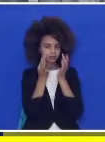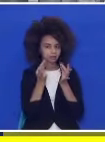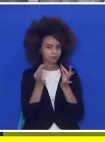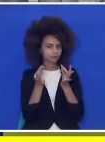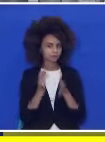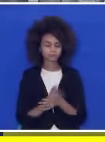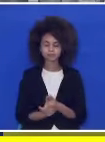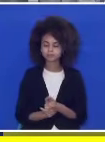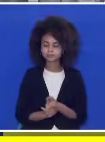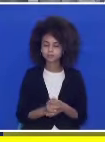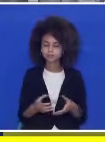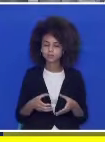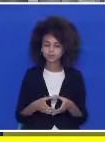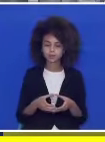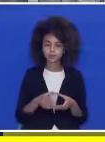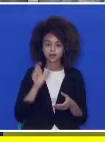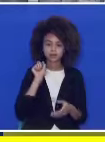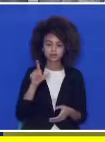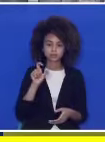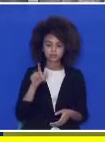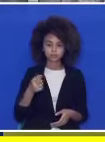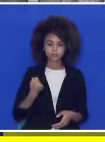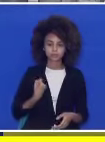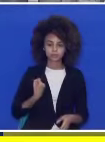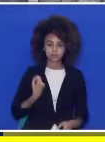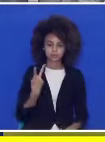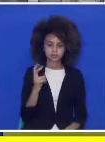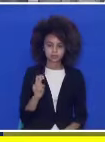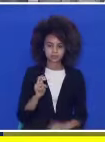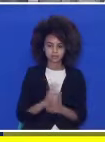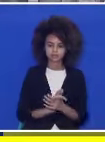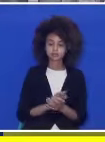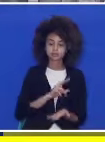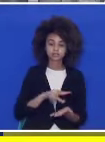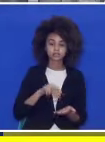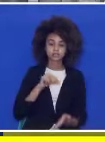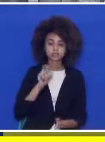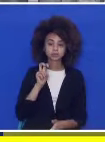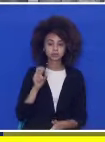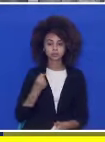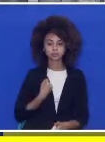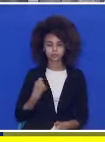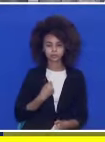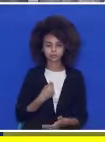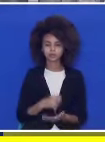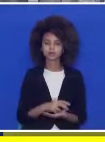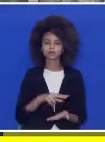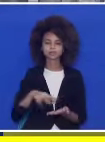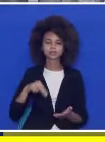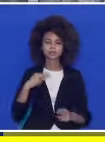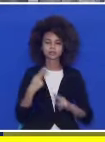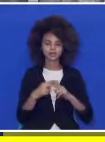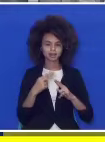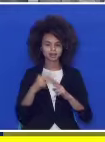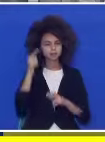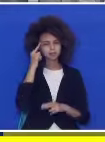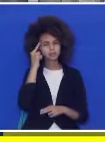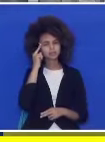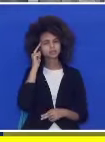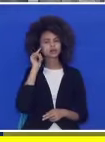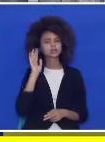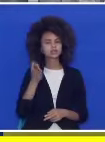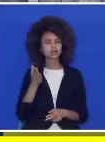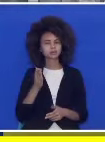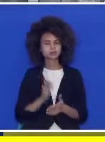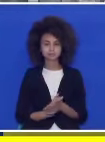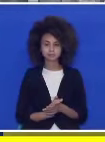azul, número 25. Azul, 25. Foram sorteados os 5 números, faltam 2. Loterias Caixa, já pensou?